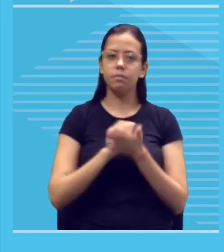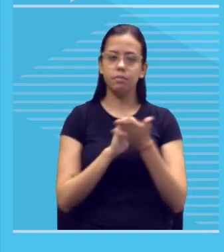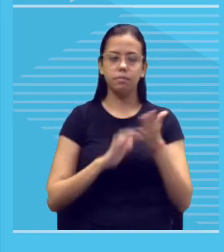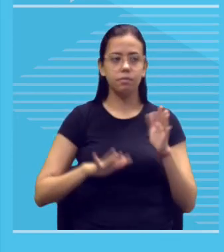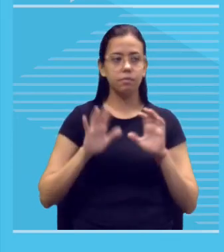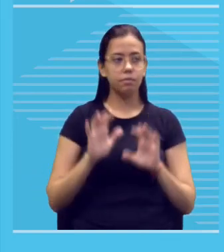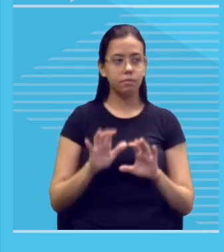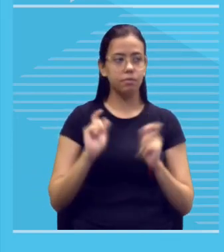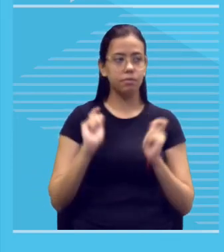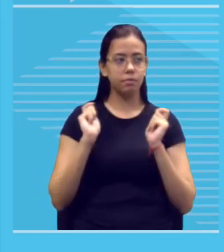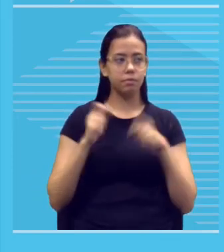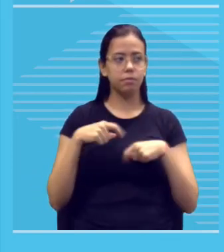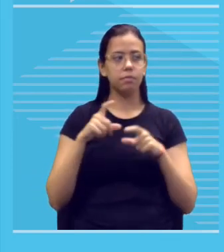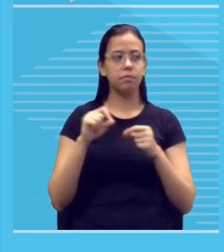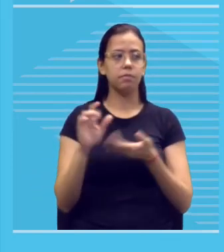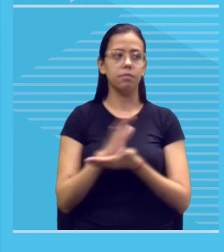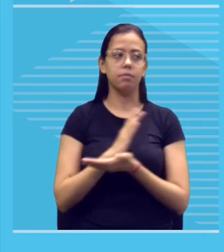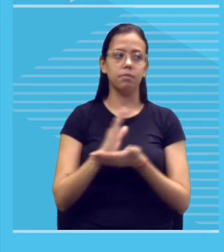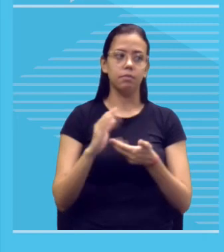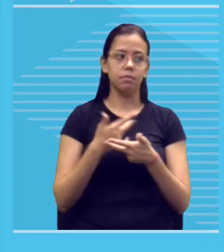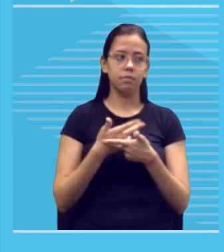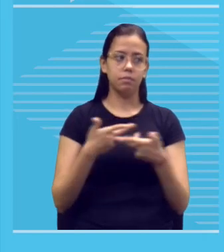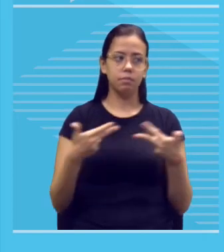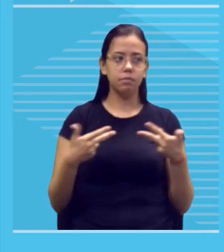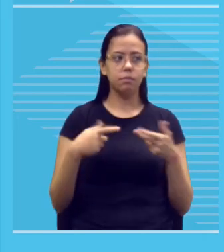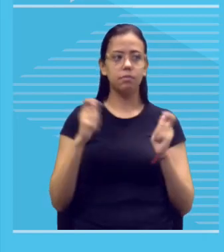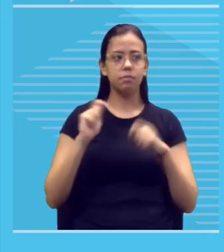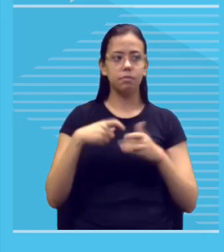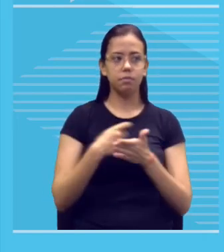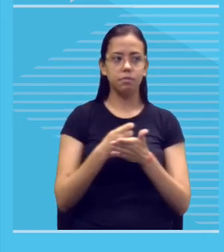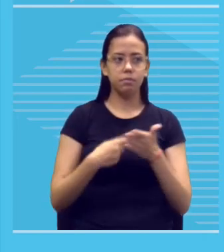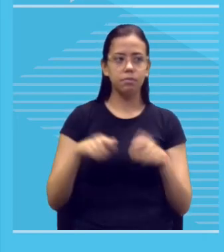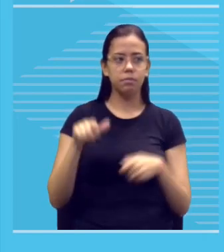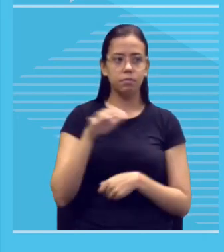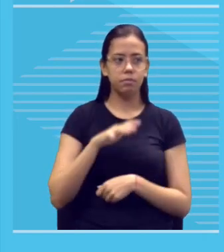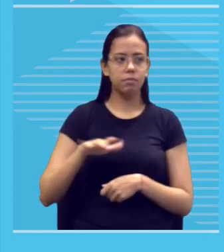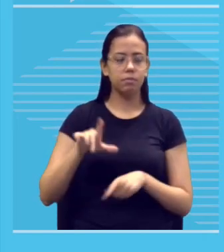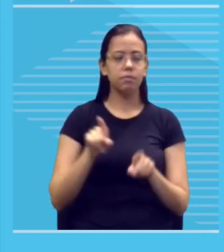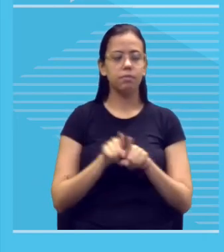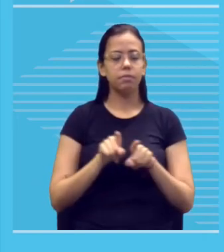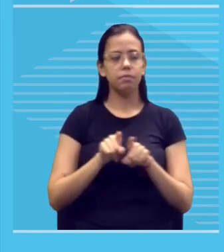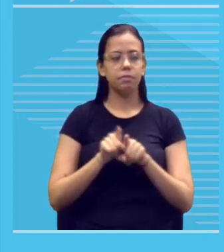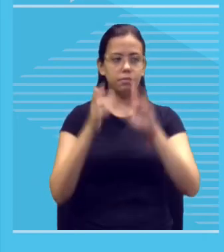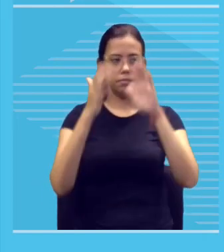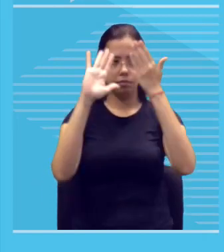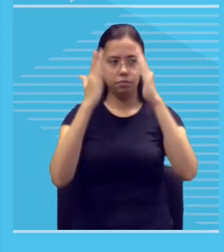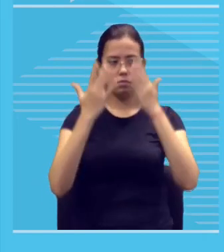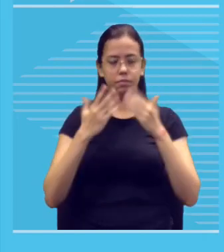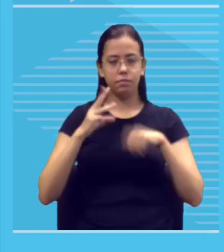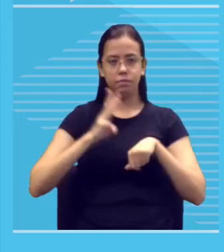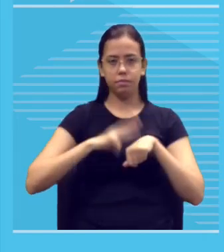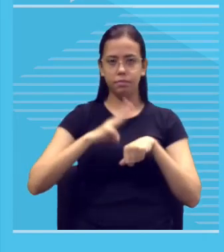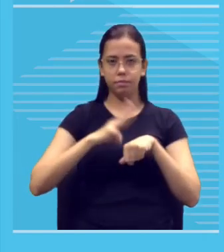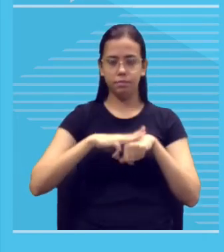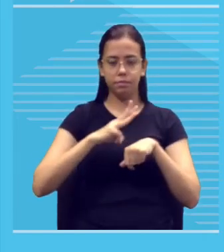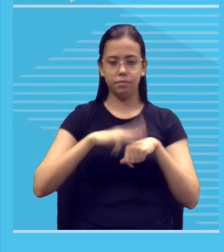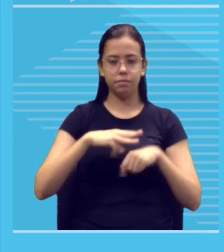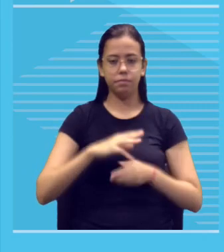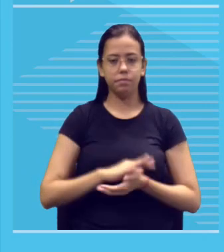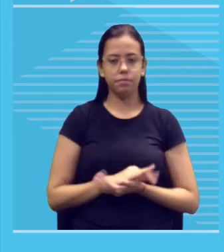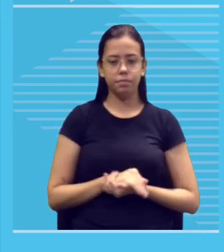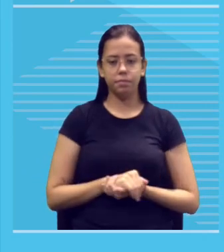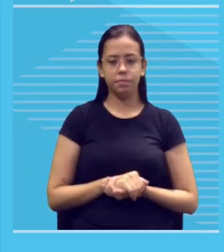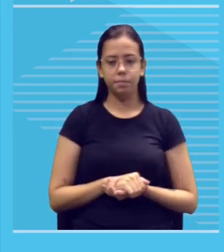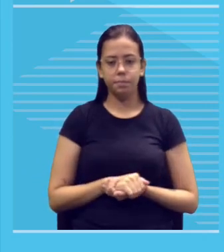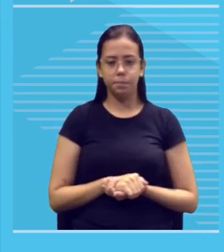né Elas permitem que algumas situações sejam escritas de forma geral e analisadas matematicamente